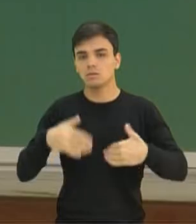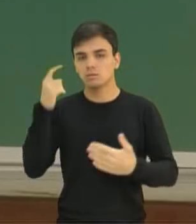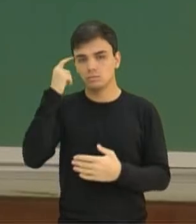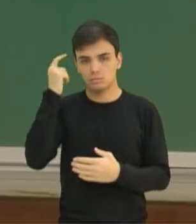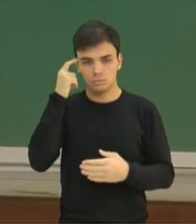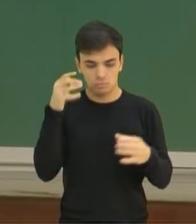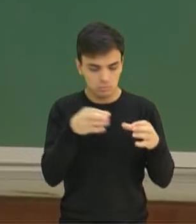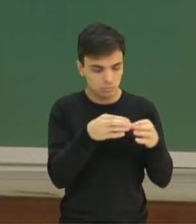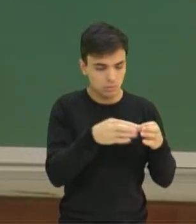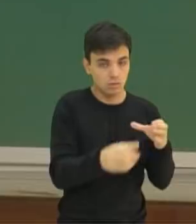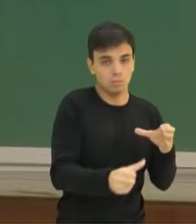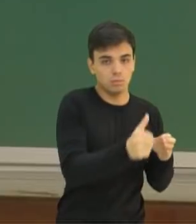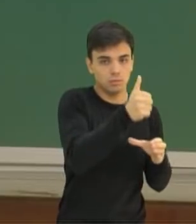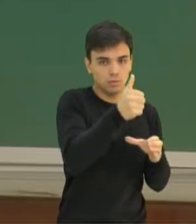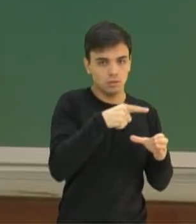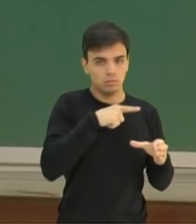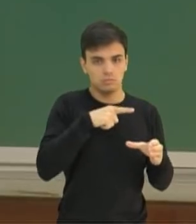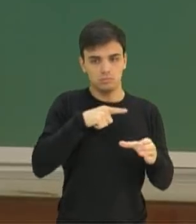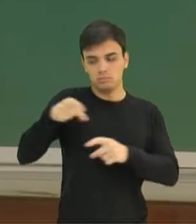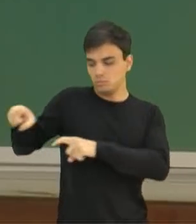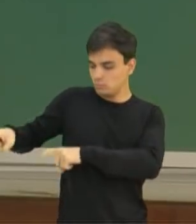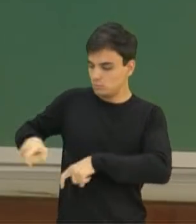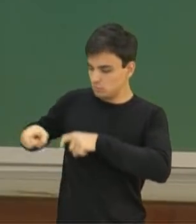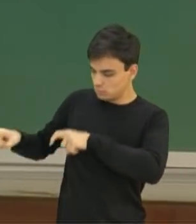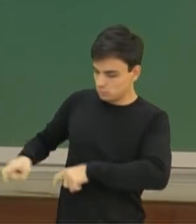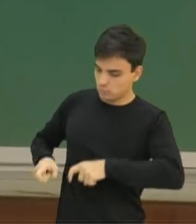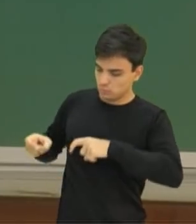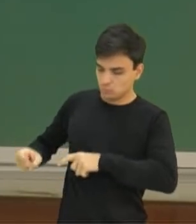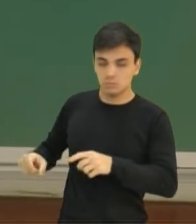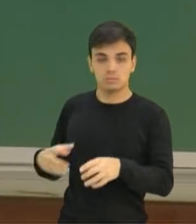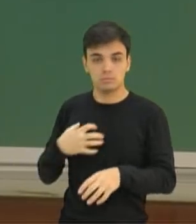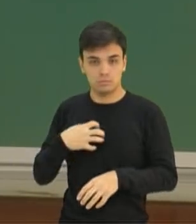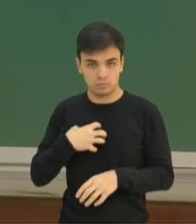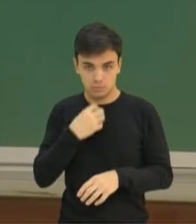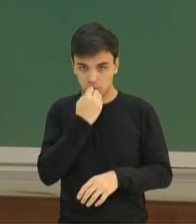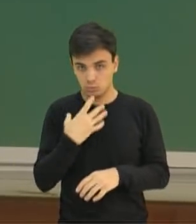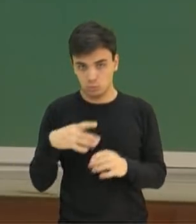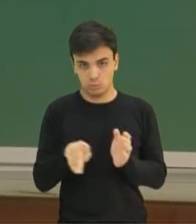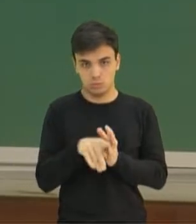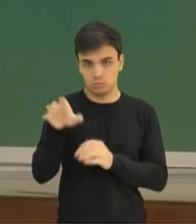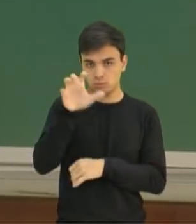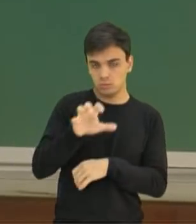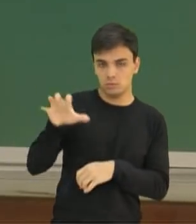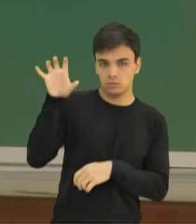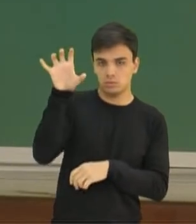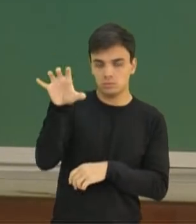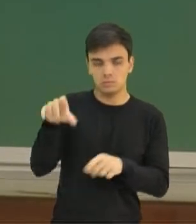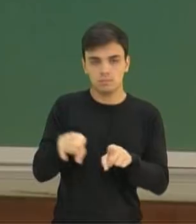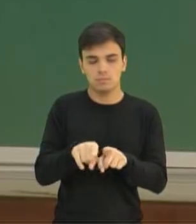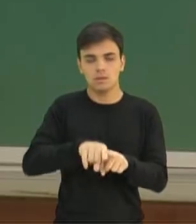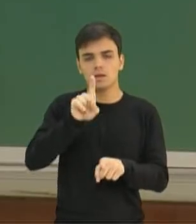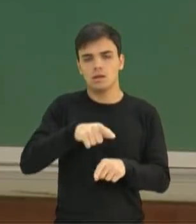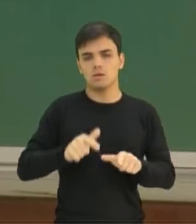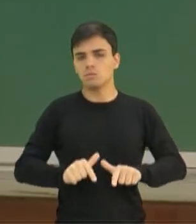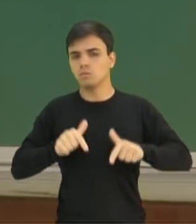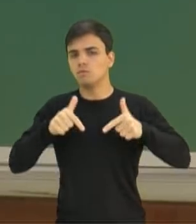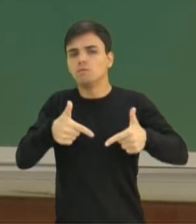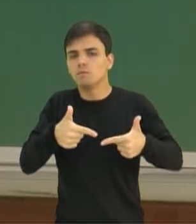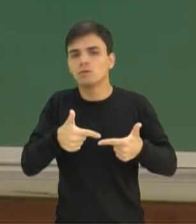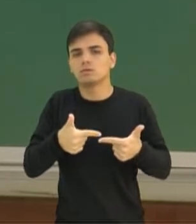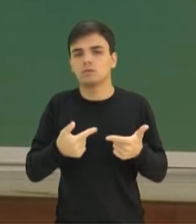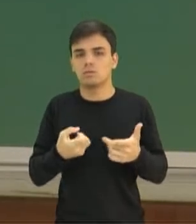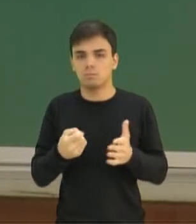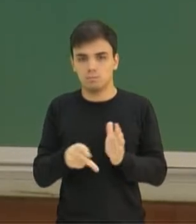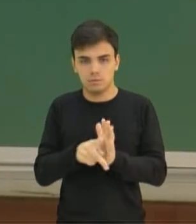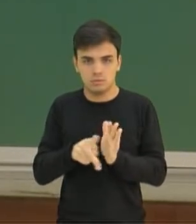setor primário, eu tenho ali a agropecuária de forma bem significativa na região, né? Ela é uma força econômica na